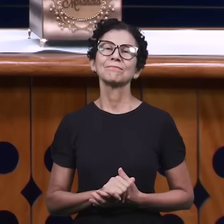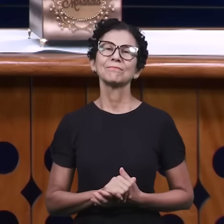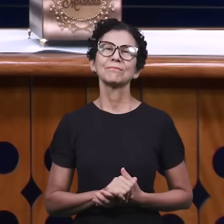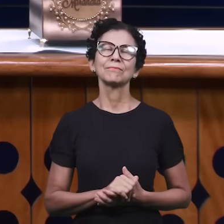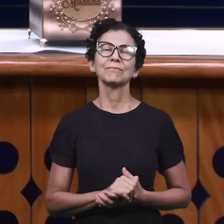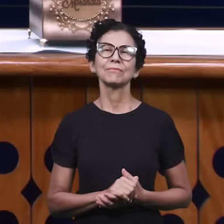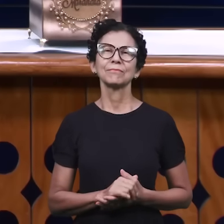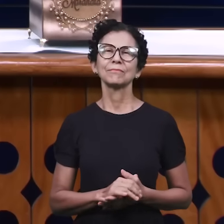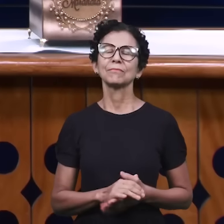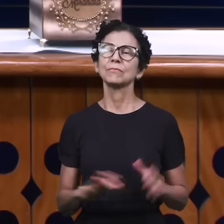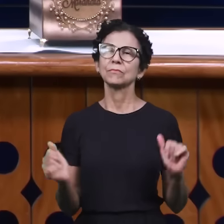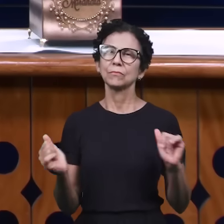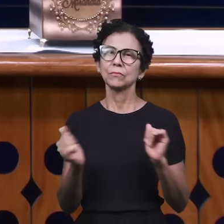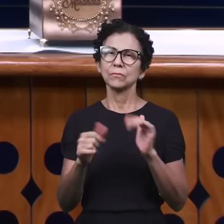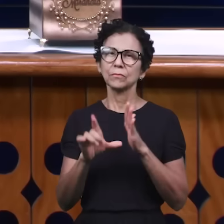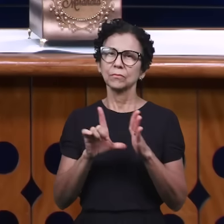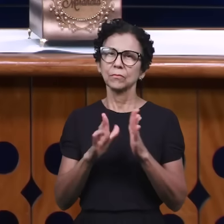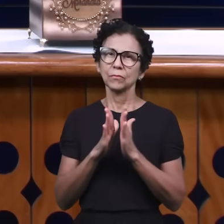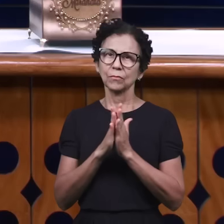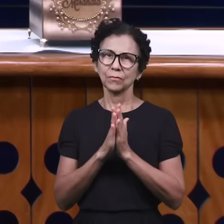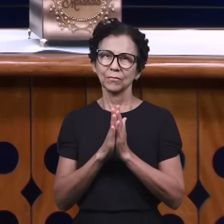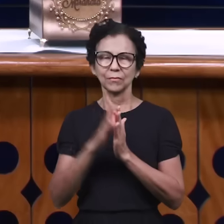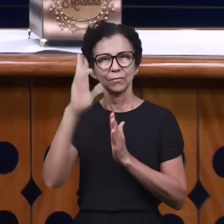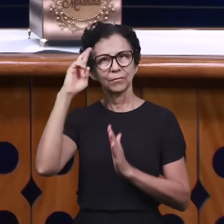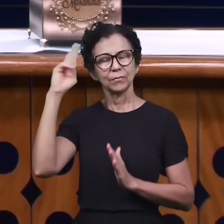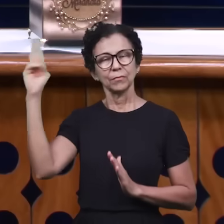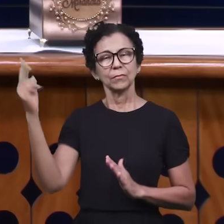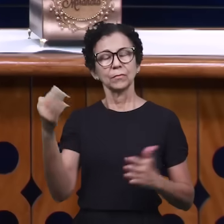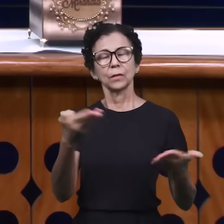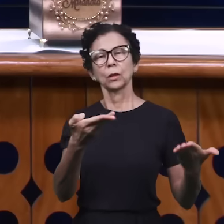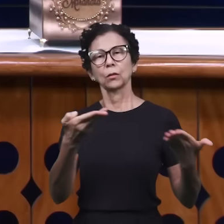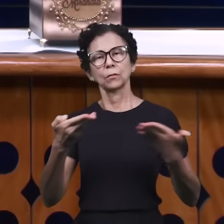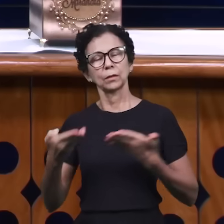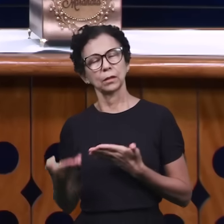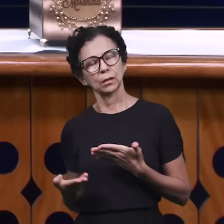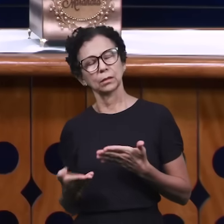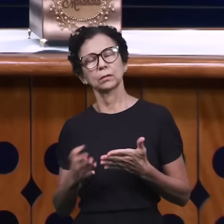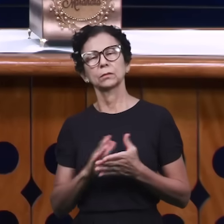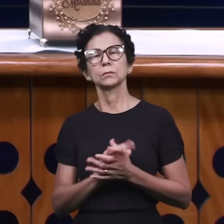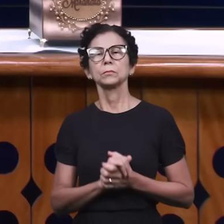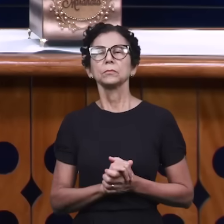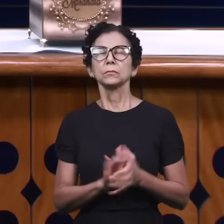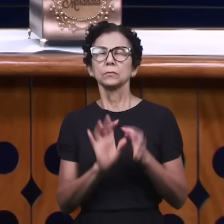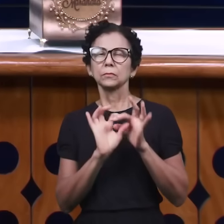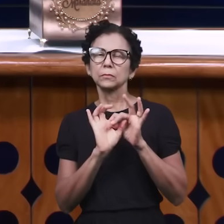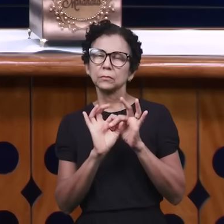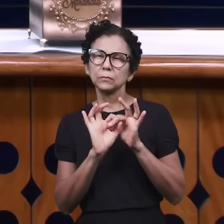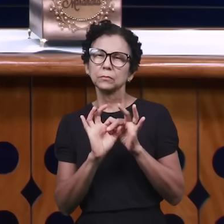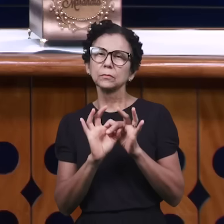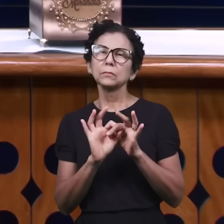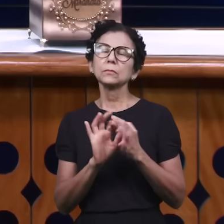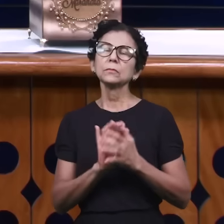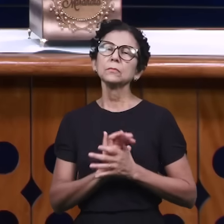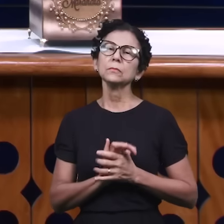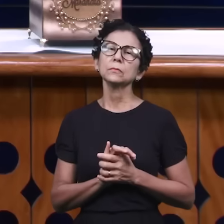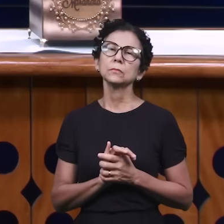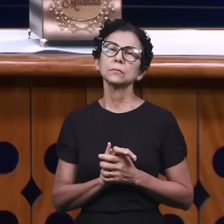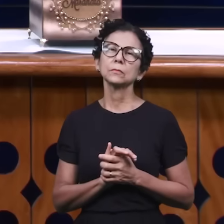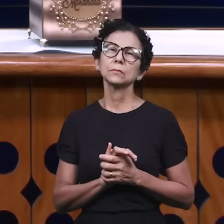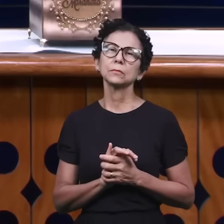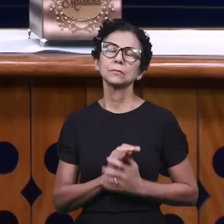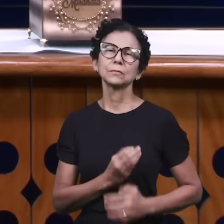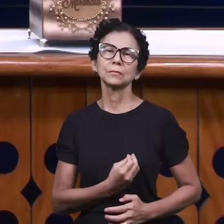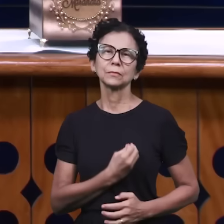este culto fazendo uma oração ao Senhor. E te convidamos para acompanhar conosco esta oração, estar em comunhão com o Senhor,